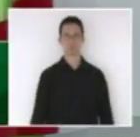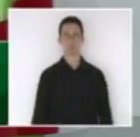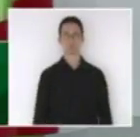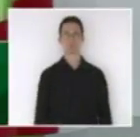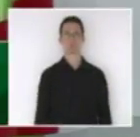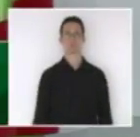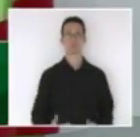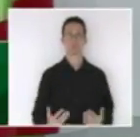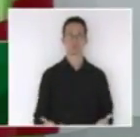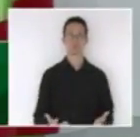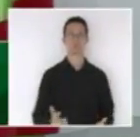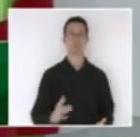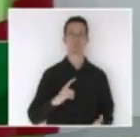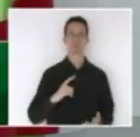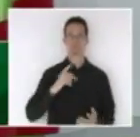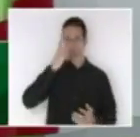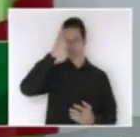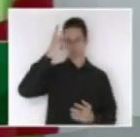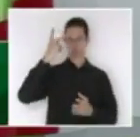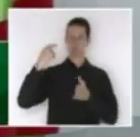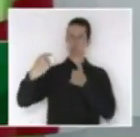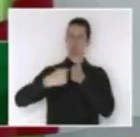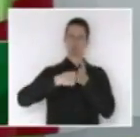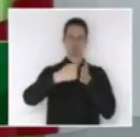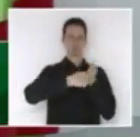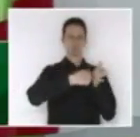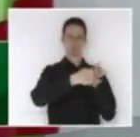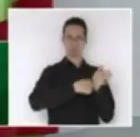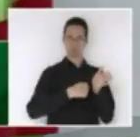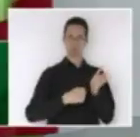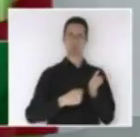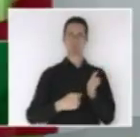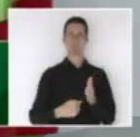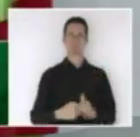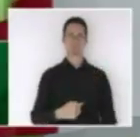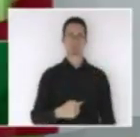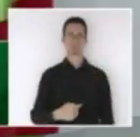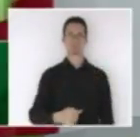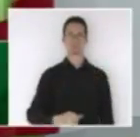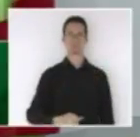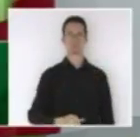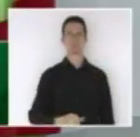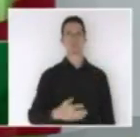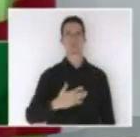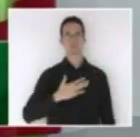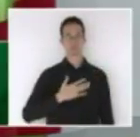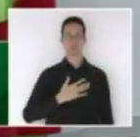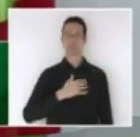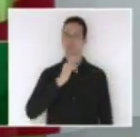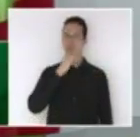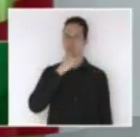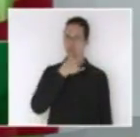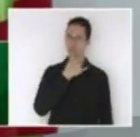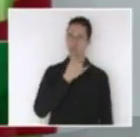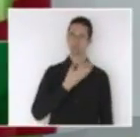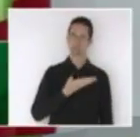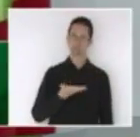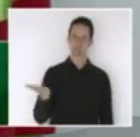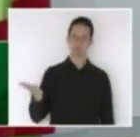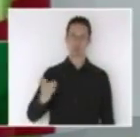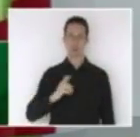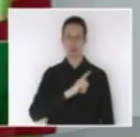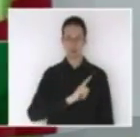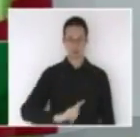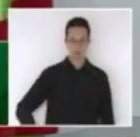temos sido procurados, temos sido cobrados pelos policiais e lamentamos que o governo do Estado